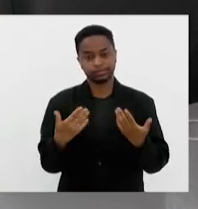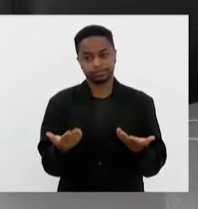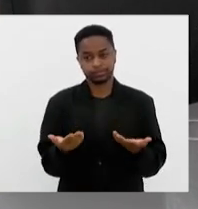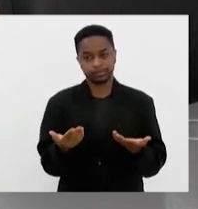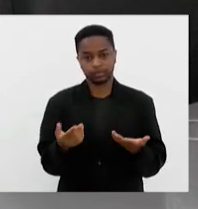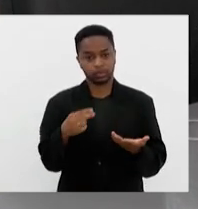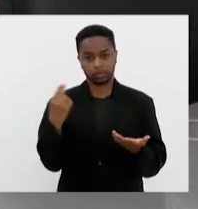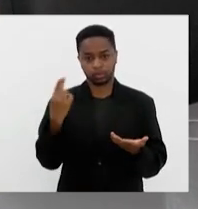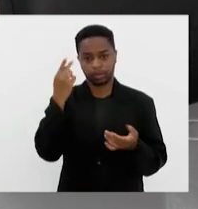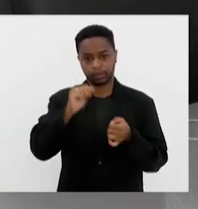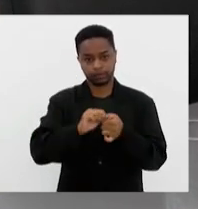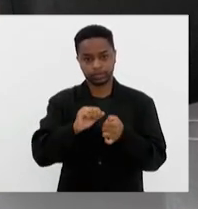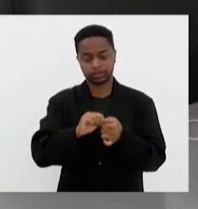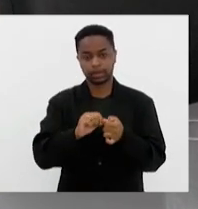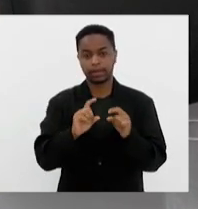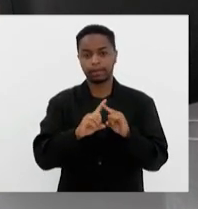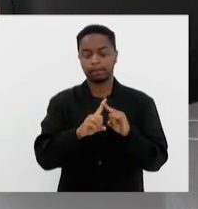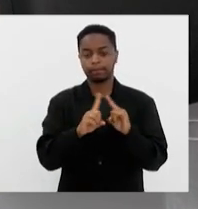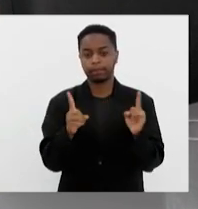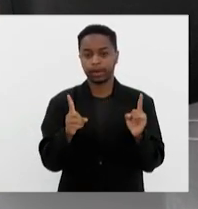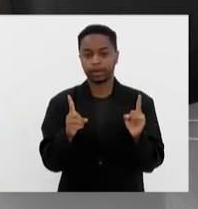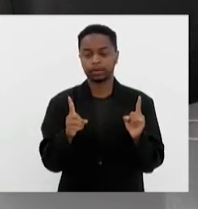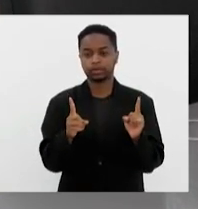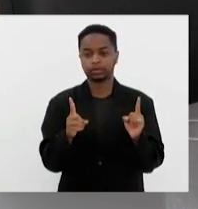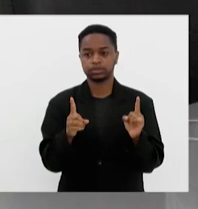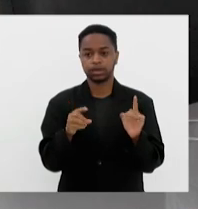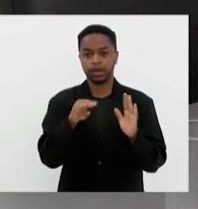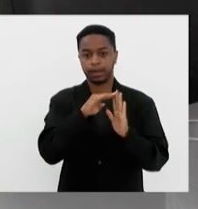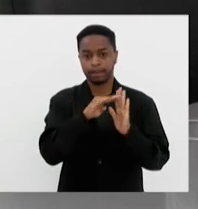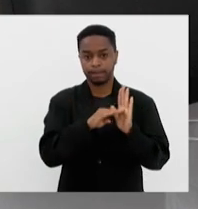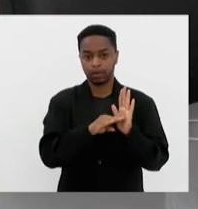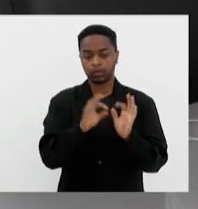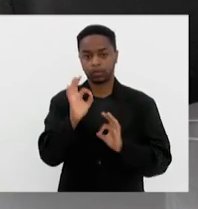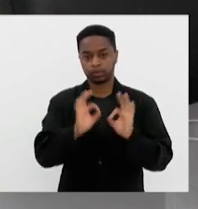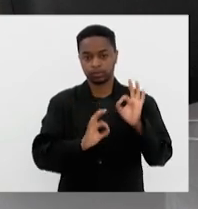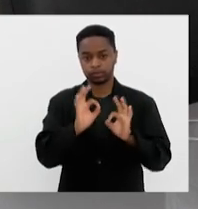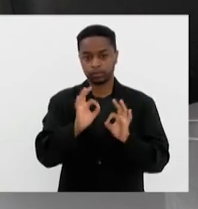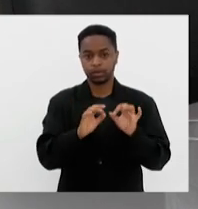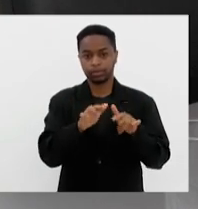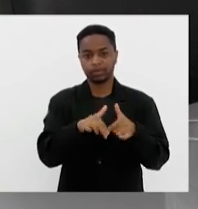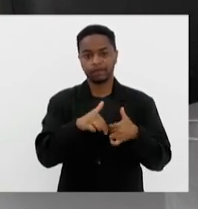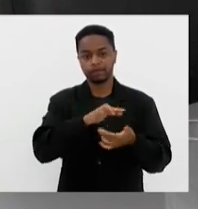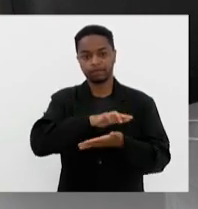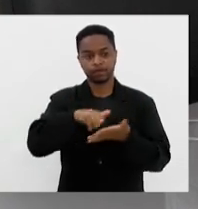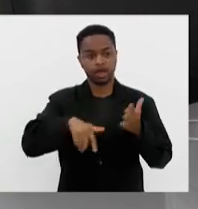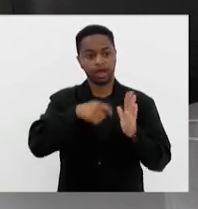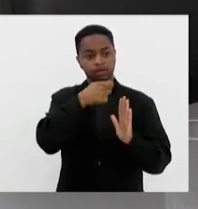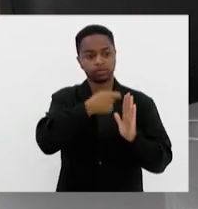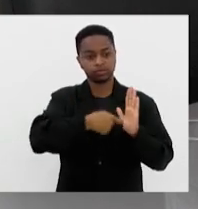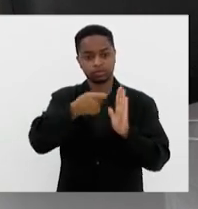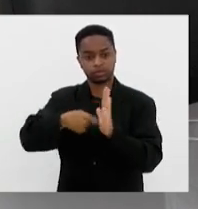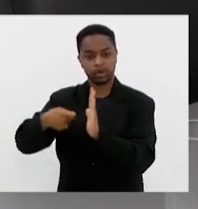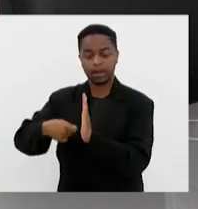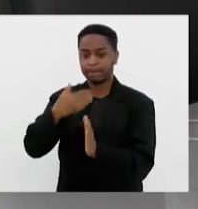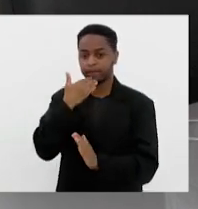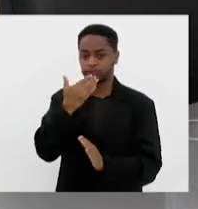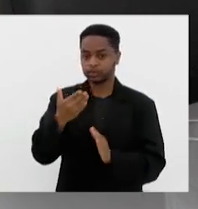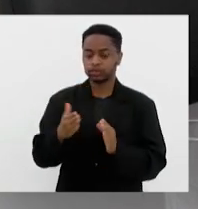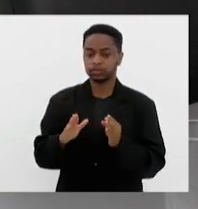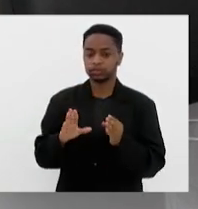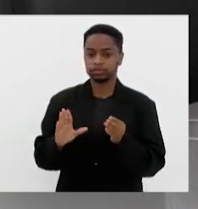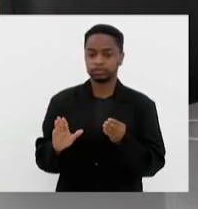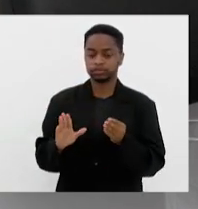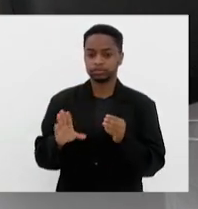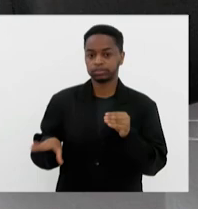não vai dar para fazer, mas essa pauta foi construída com pedido de vários autores que pediram para incluir projetos sobre o